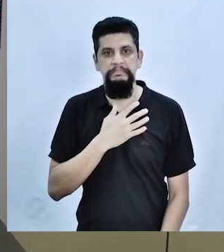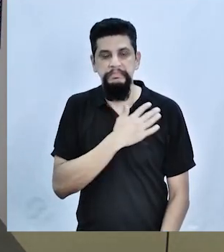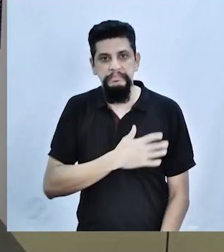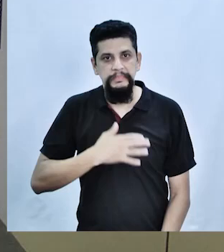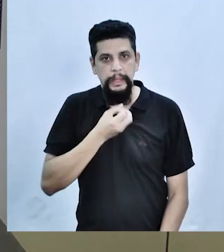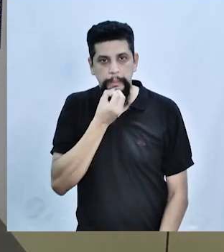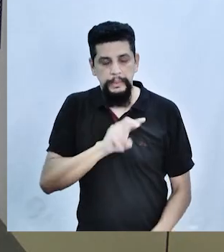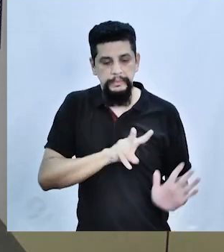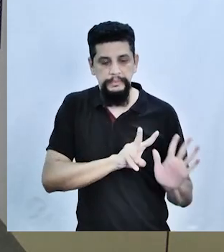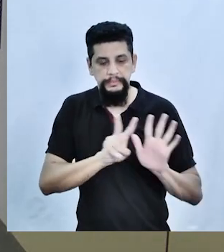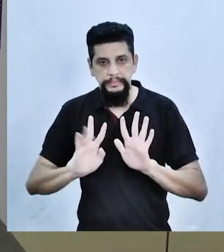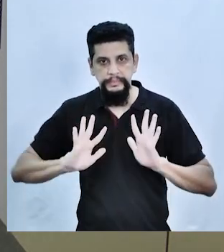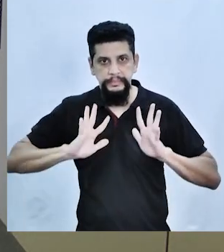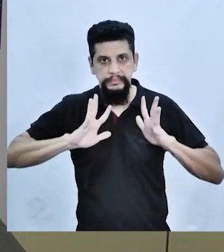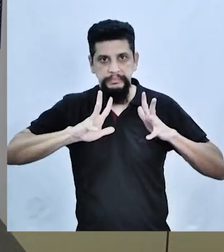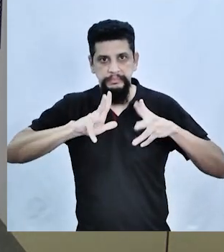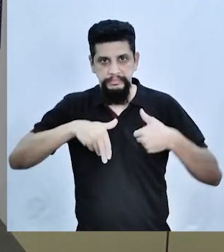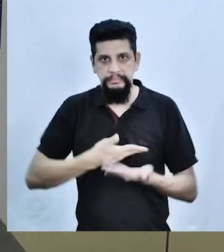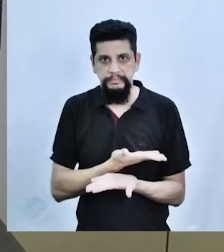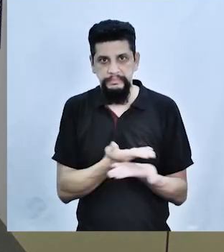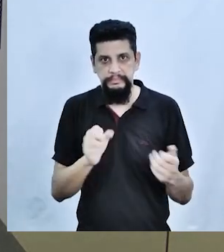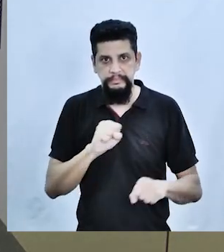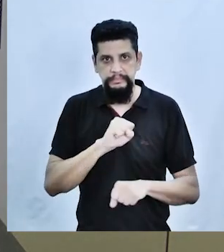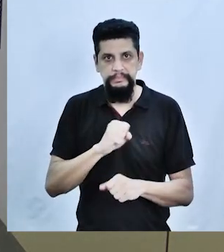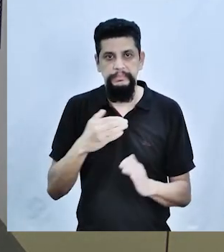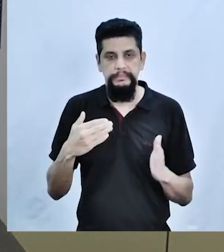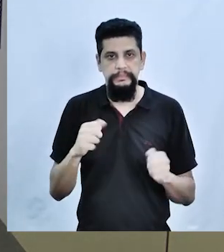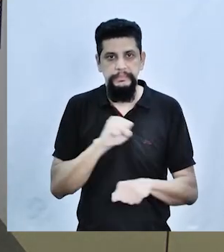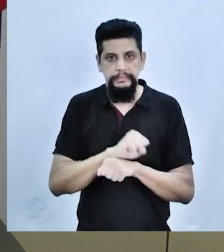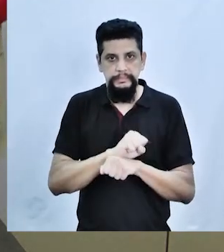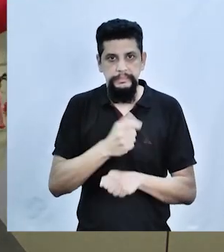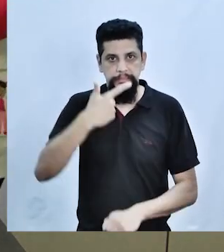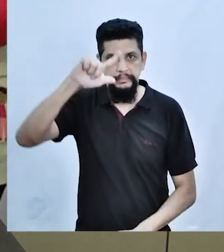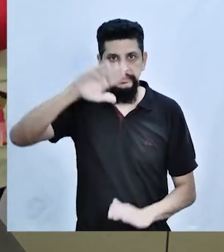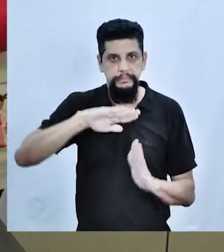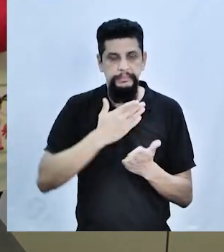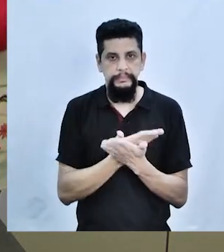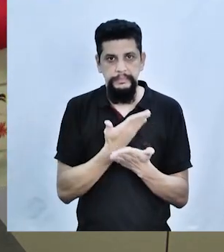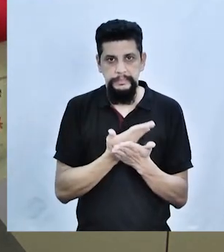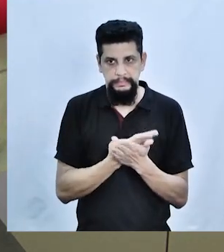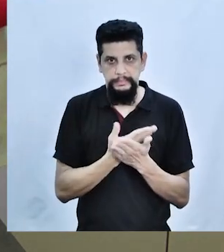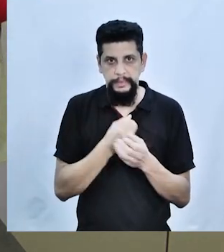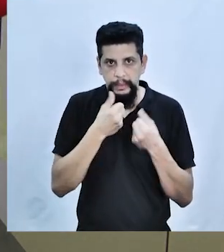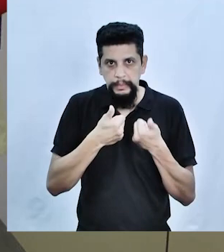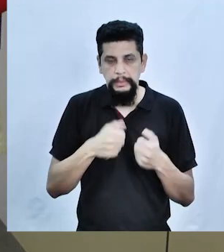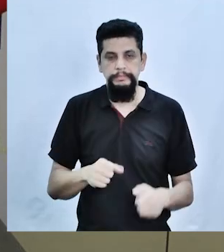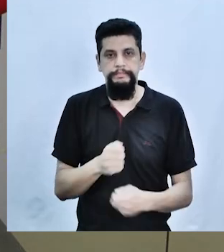Foi um prazer estar aqui, uma boa semana para todos, tá? E aguardamos vocês na próxima aula.